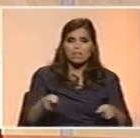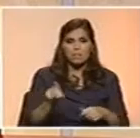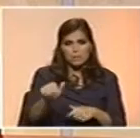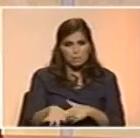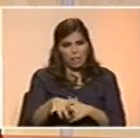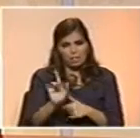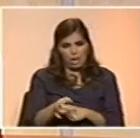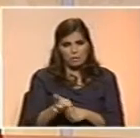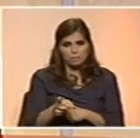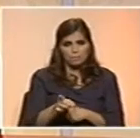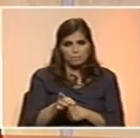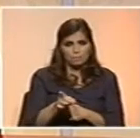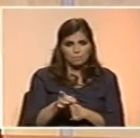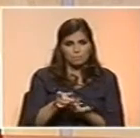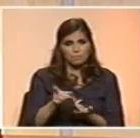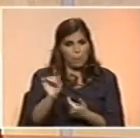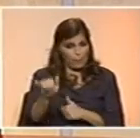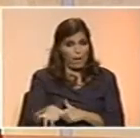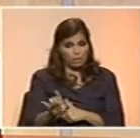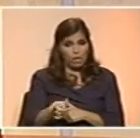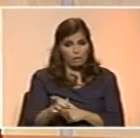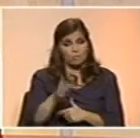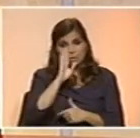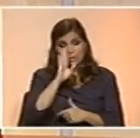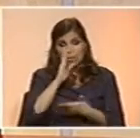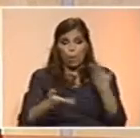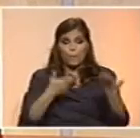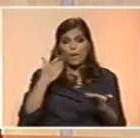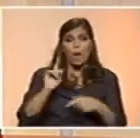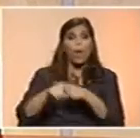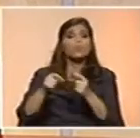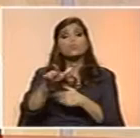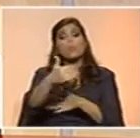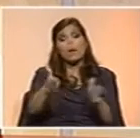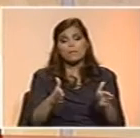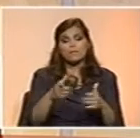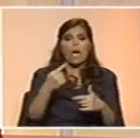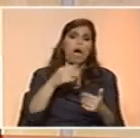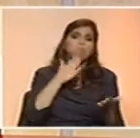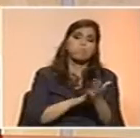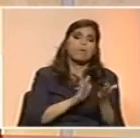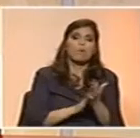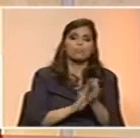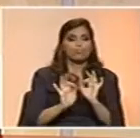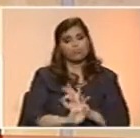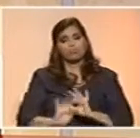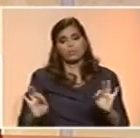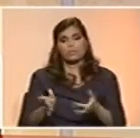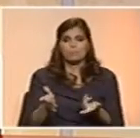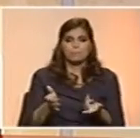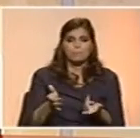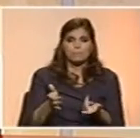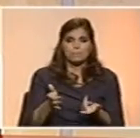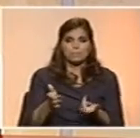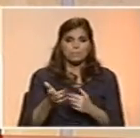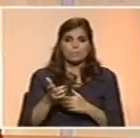mais baixo que existe em termos de preço, comparativamente a outros locais. Depois há restaurantes também